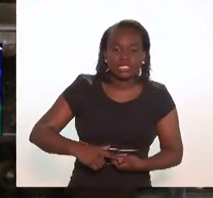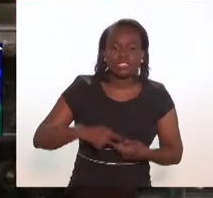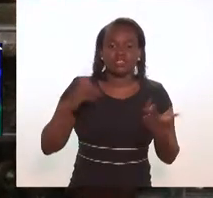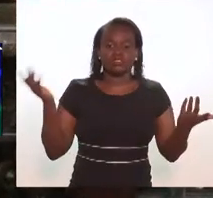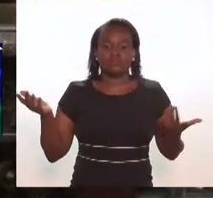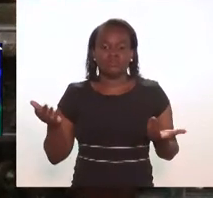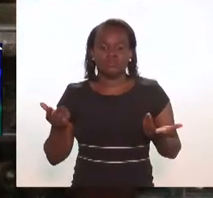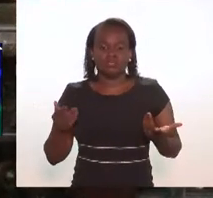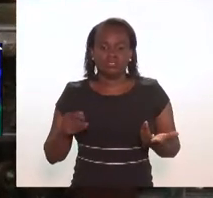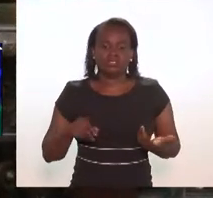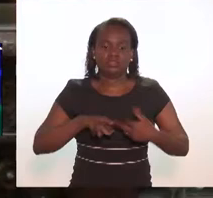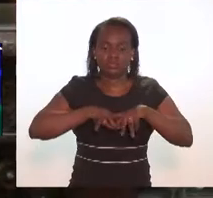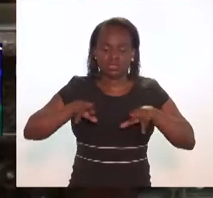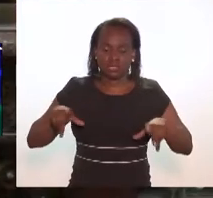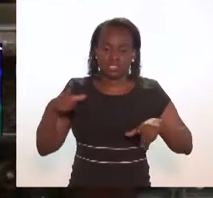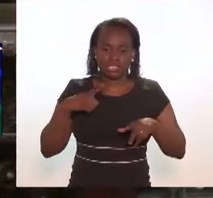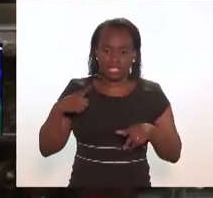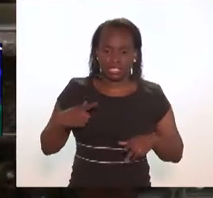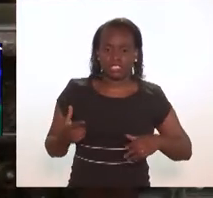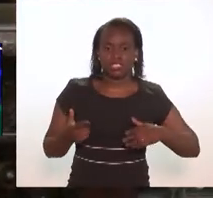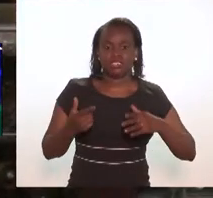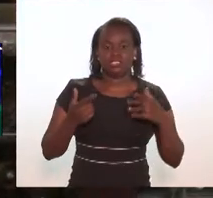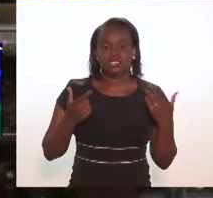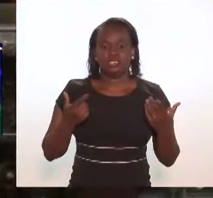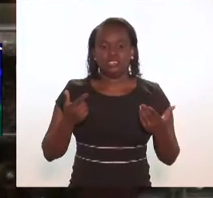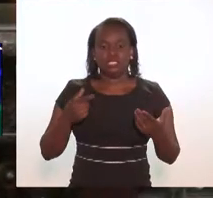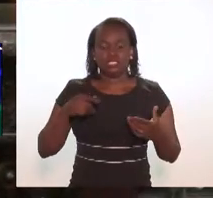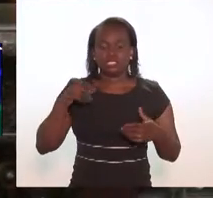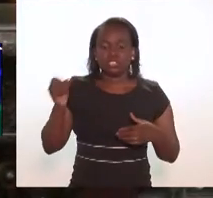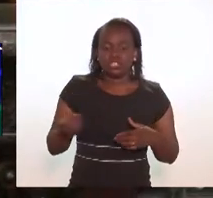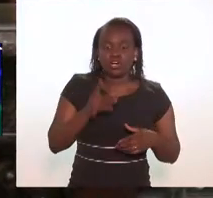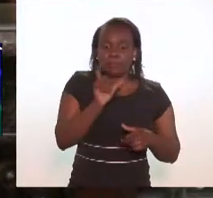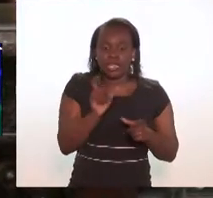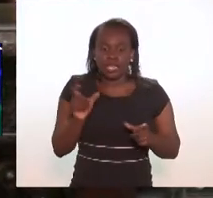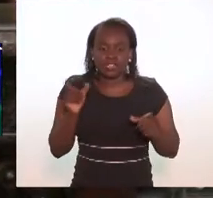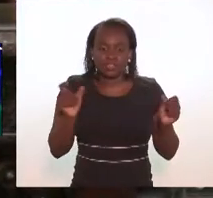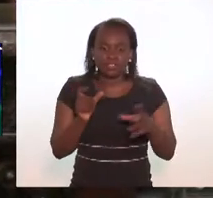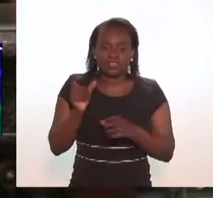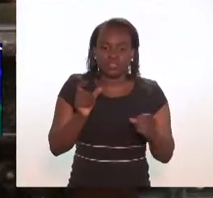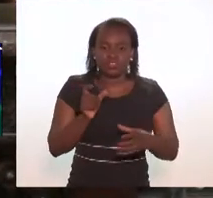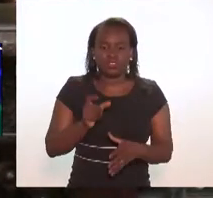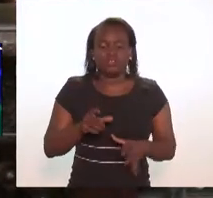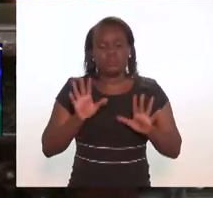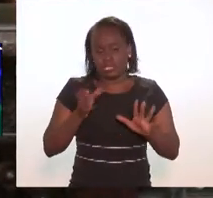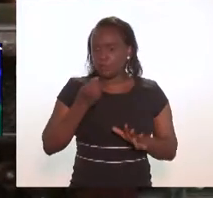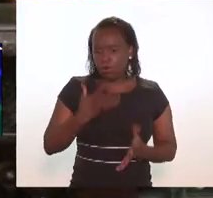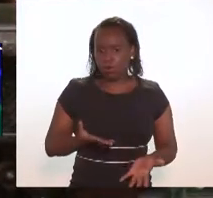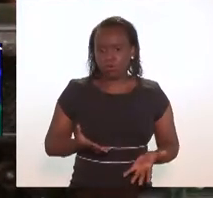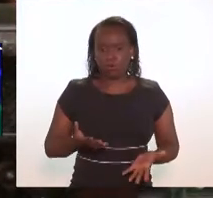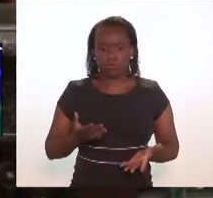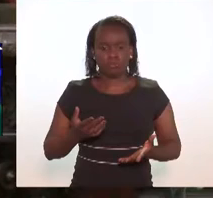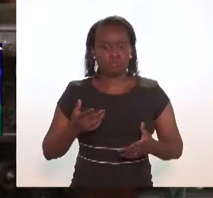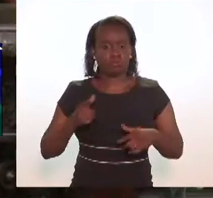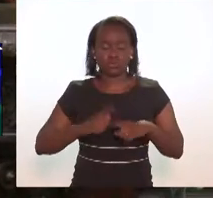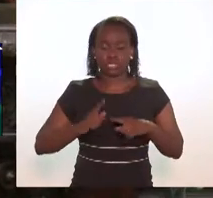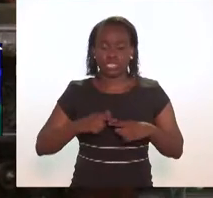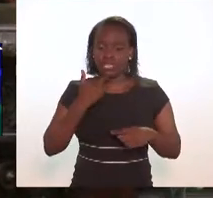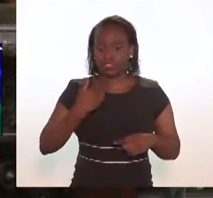suas corruptelas, os seus neologismos, né? E é bom que seja assim, e a língua é